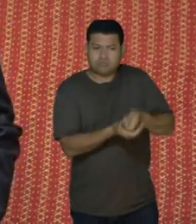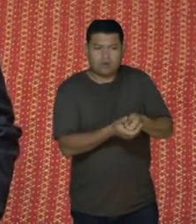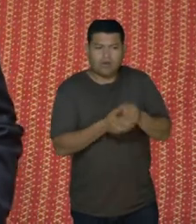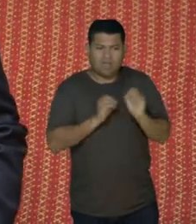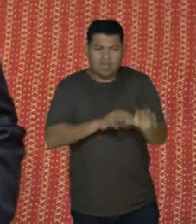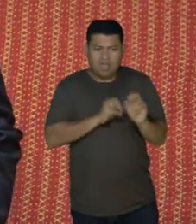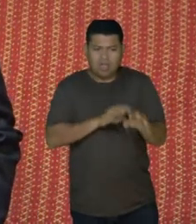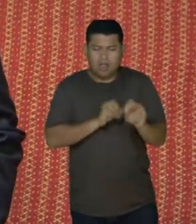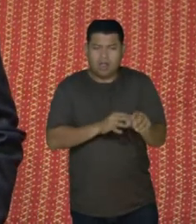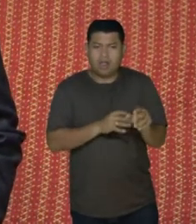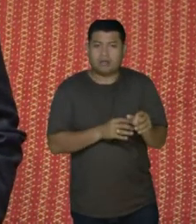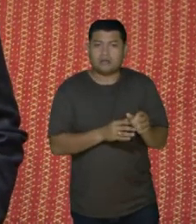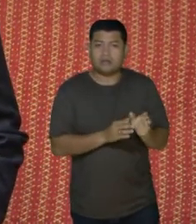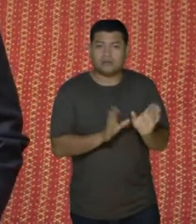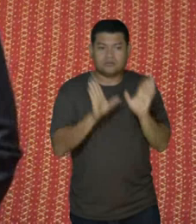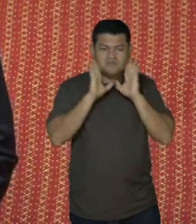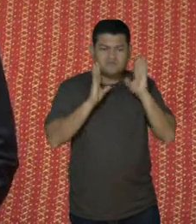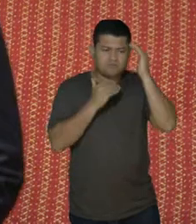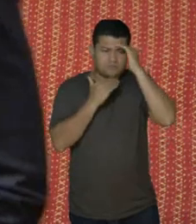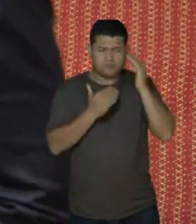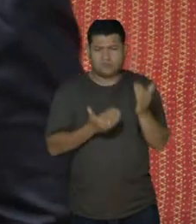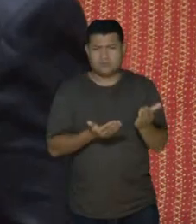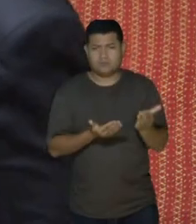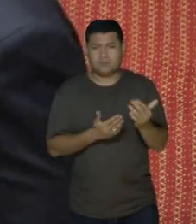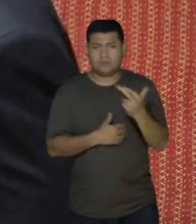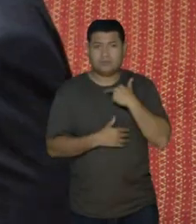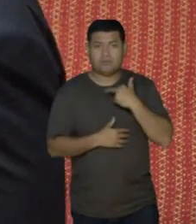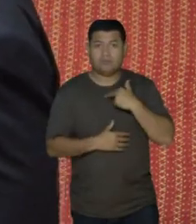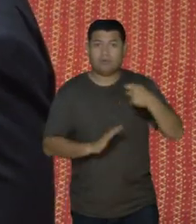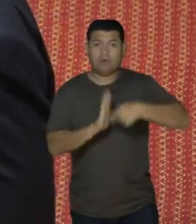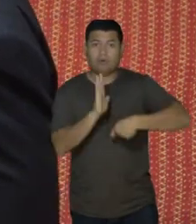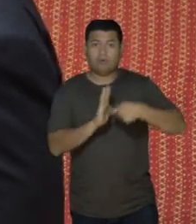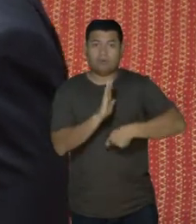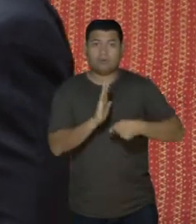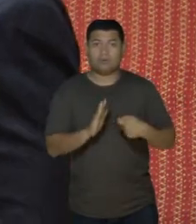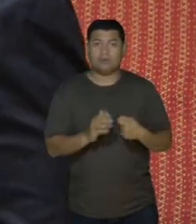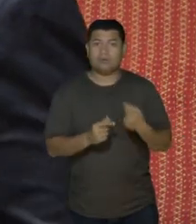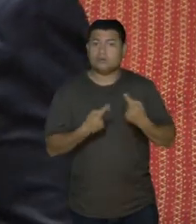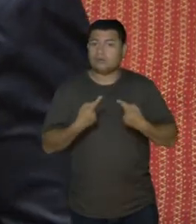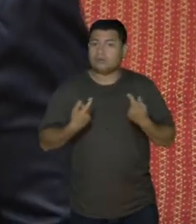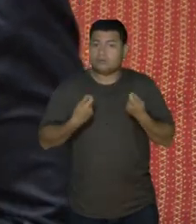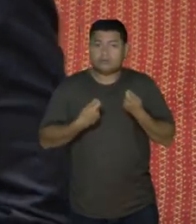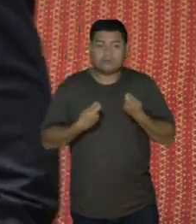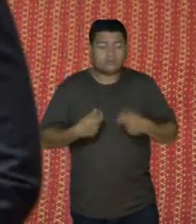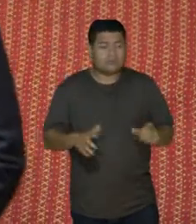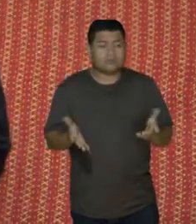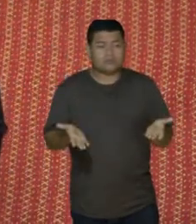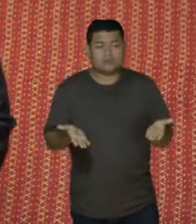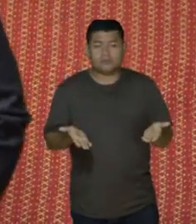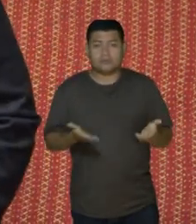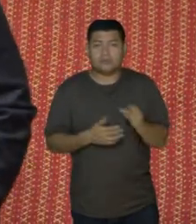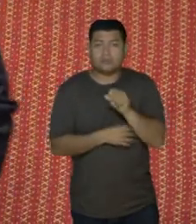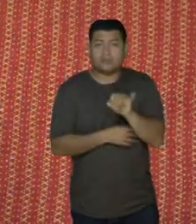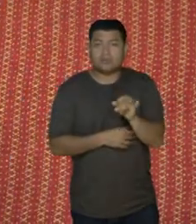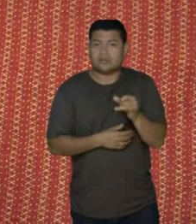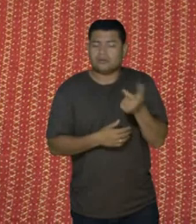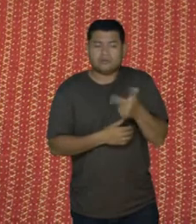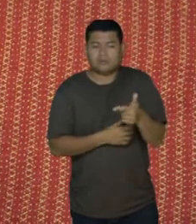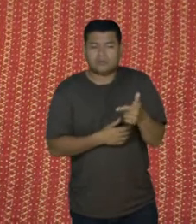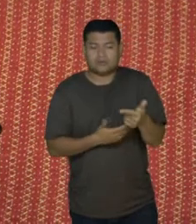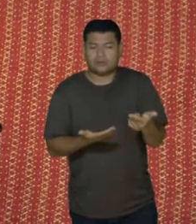claro, bem tranquilo. Você não pode combater algo que não existe. Se não existe doutrinação nas escolas, o que